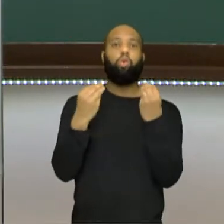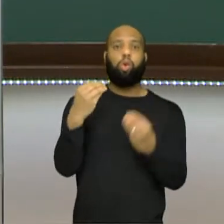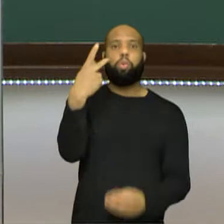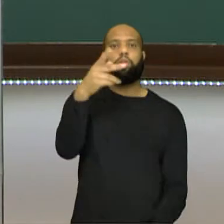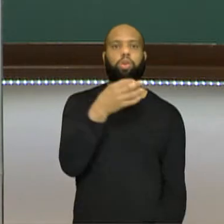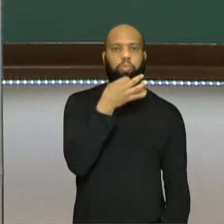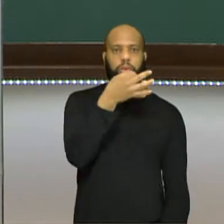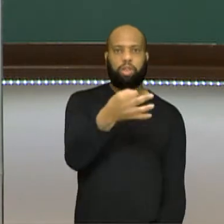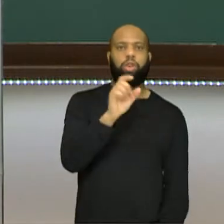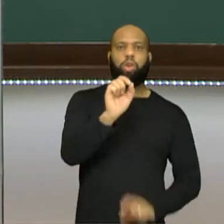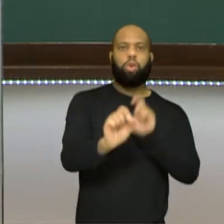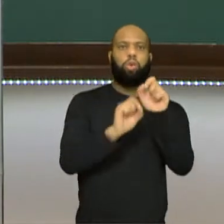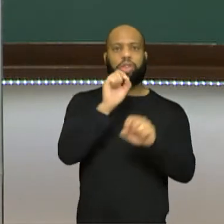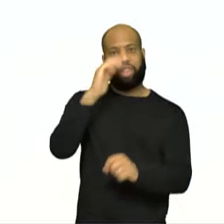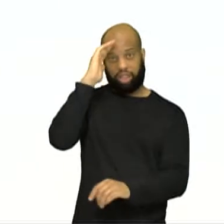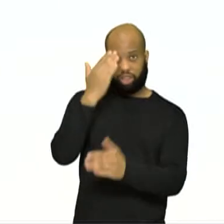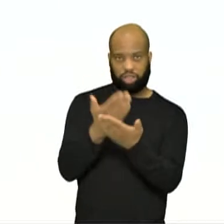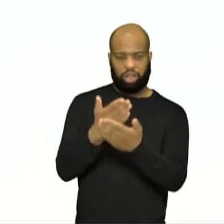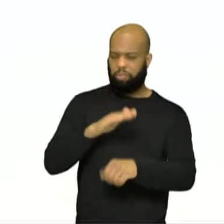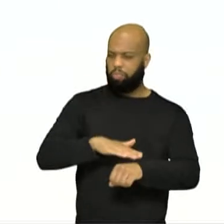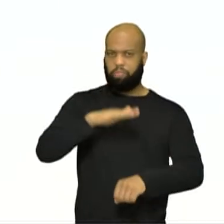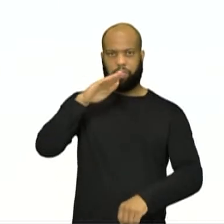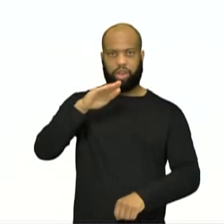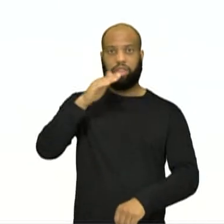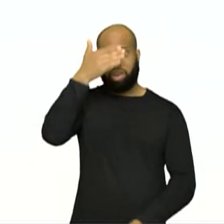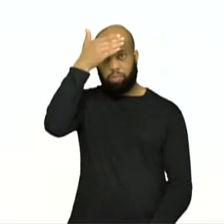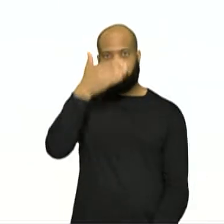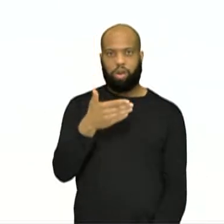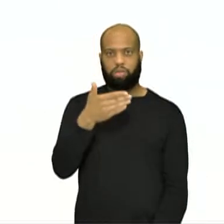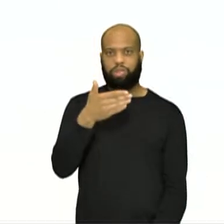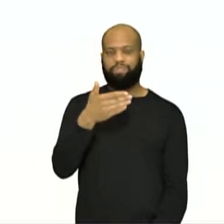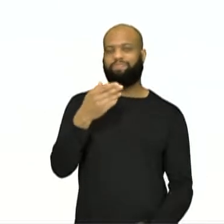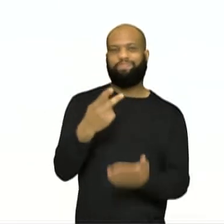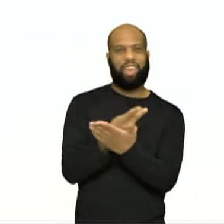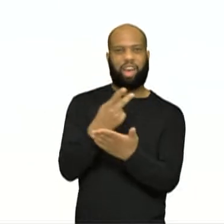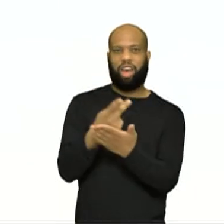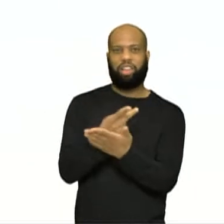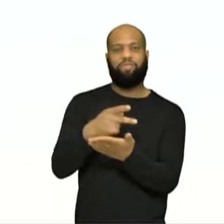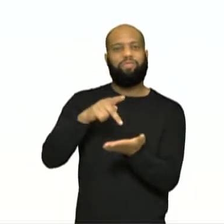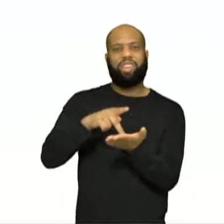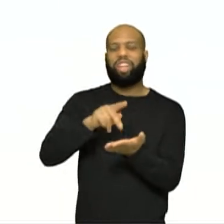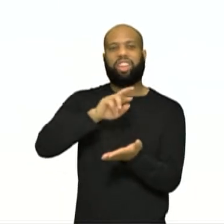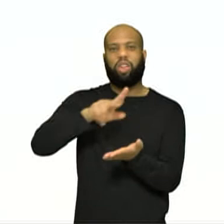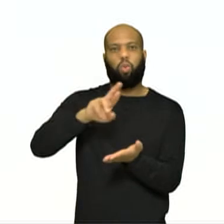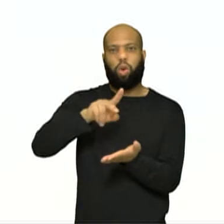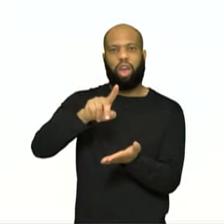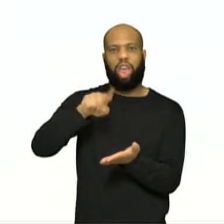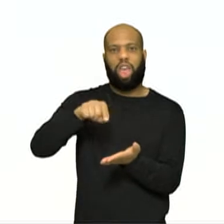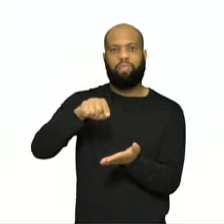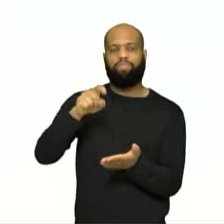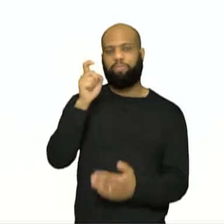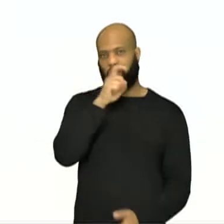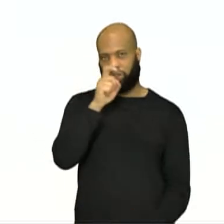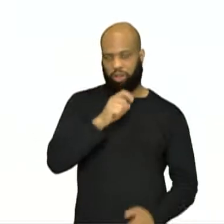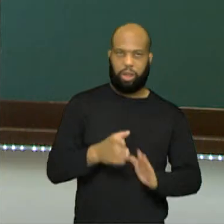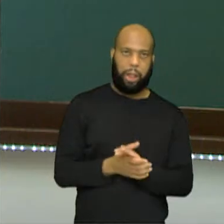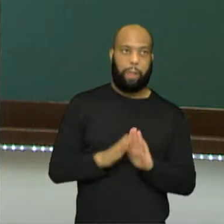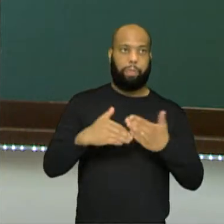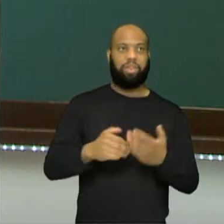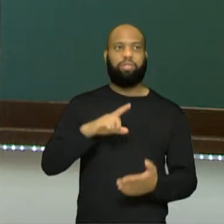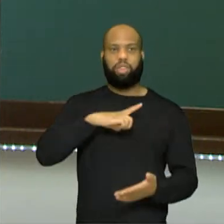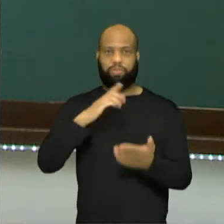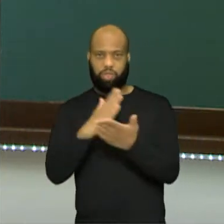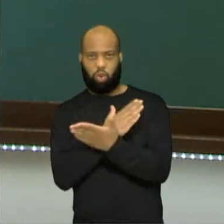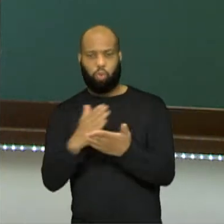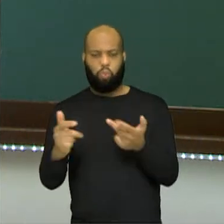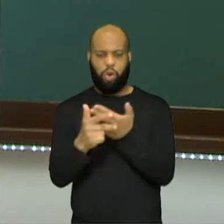se aquilo que mais acredita fosse provado que não é verdade? Pensa aí. Tem alguma coisa que você